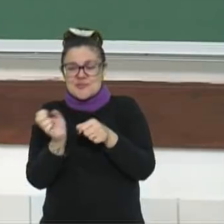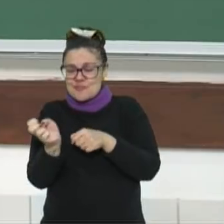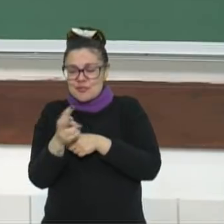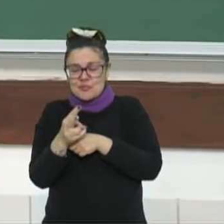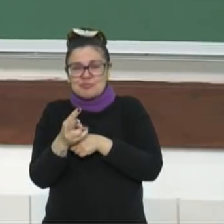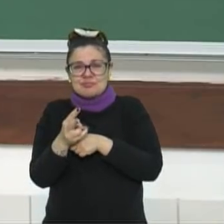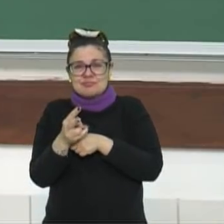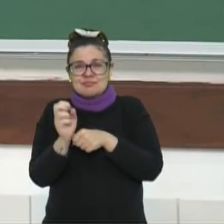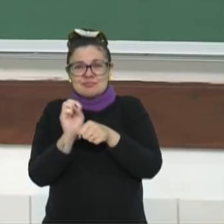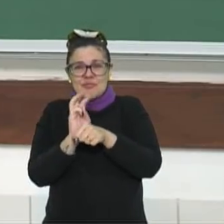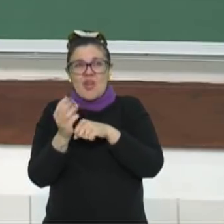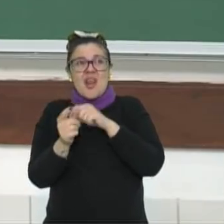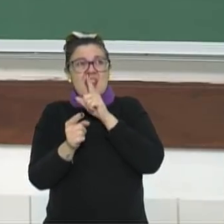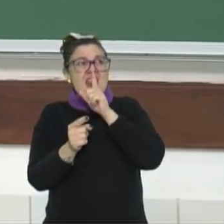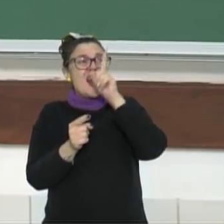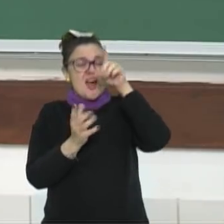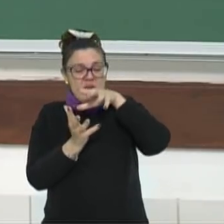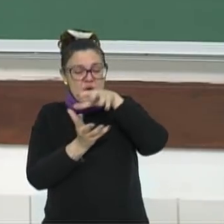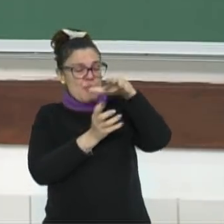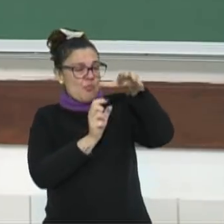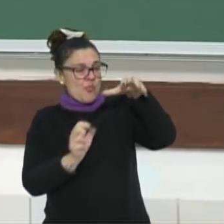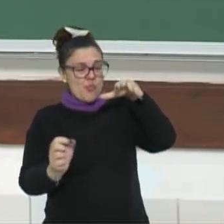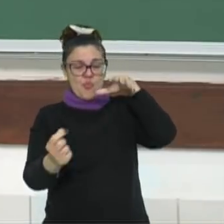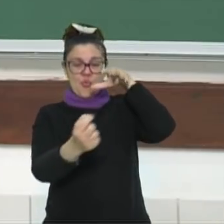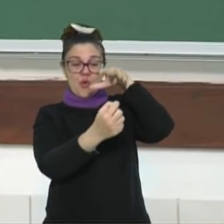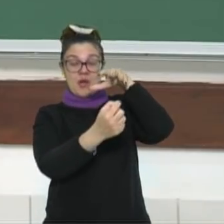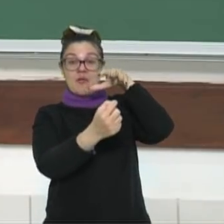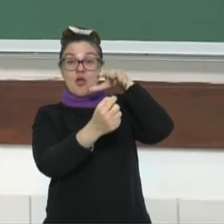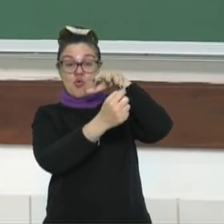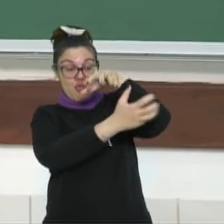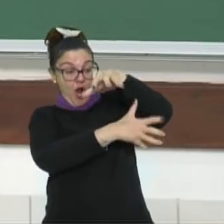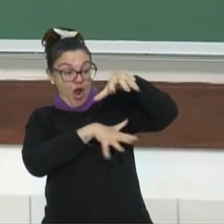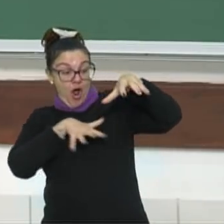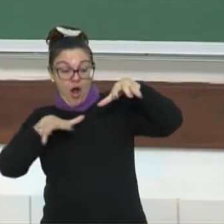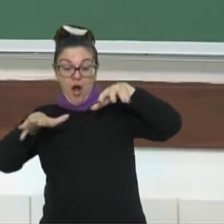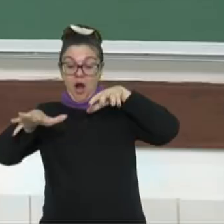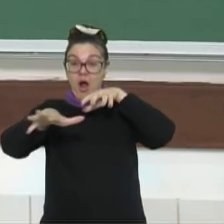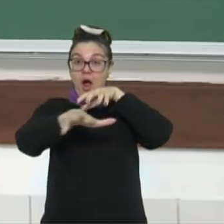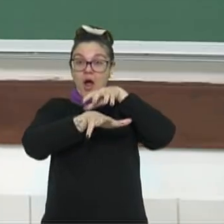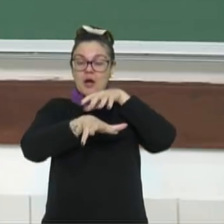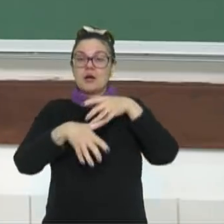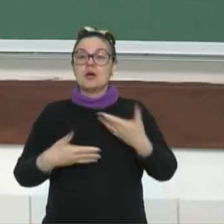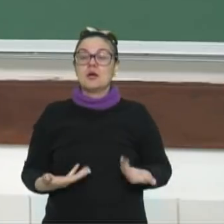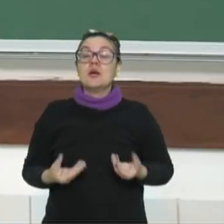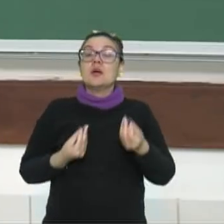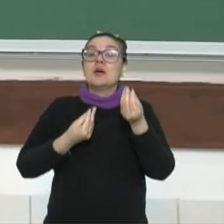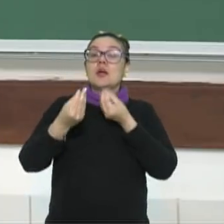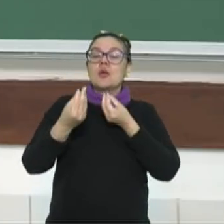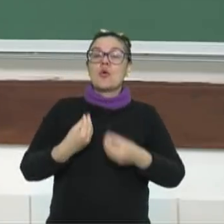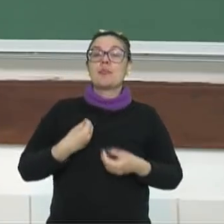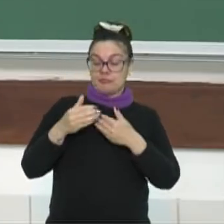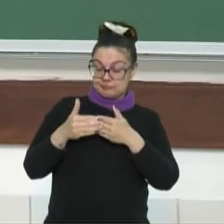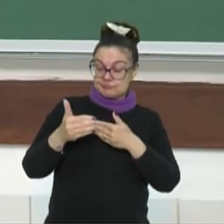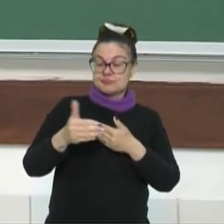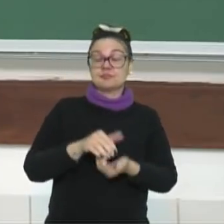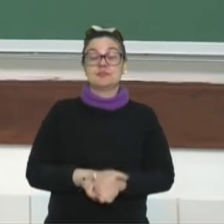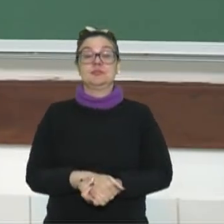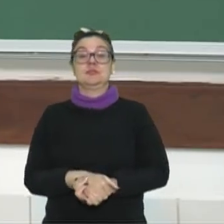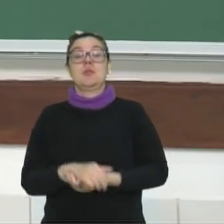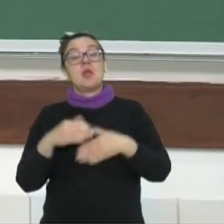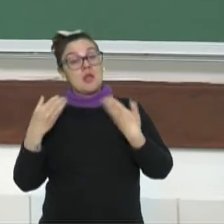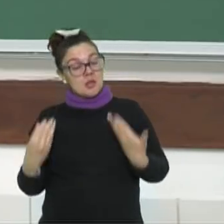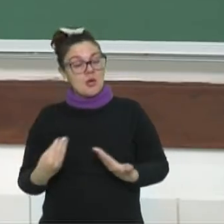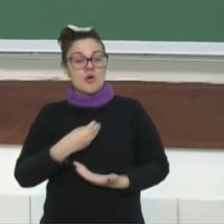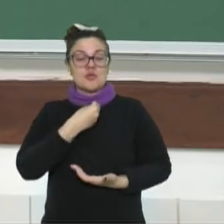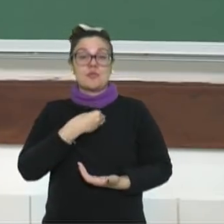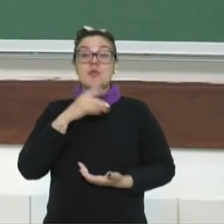que surge numa parte do globo pode se alastrar para o mundo inteiro. E como ficam as vidas humanas a partir disso? Então, a nossa vida